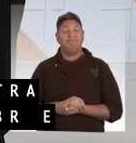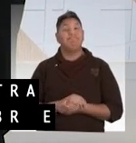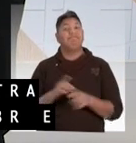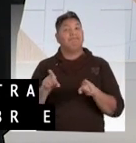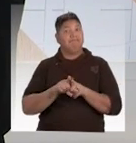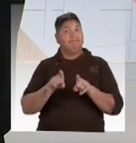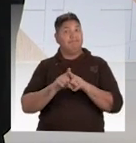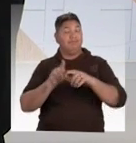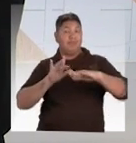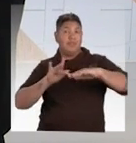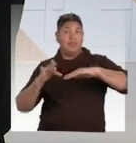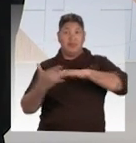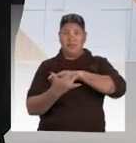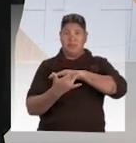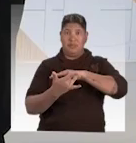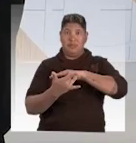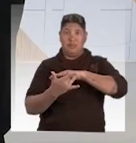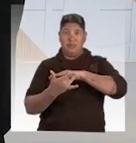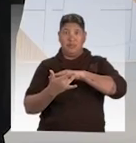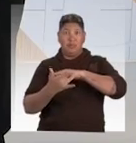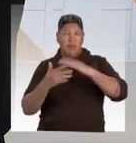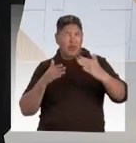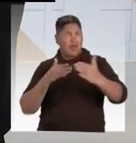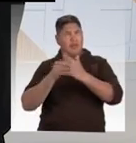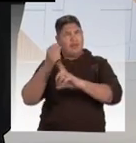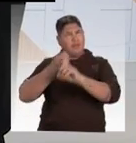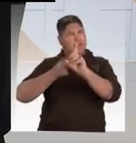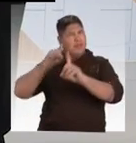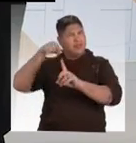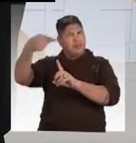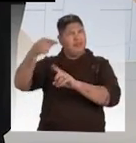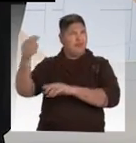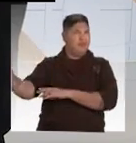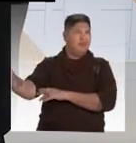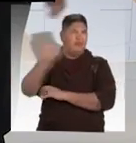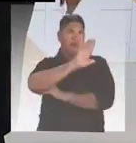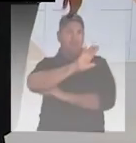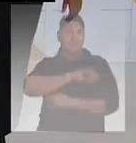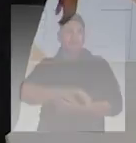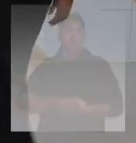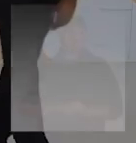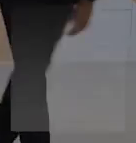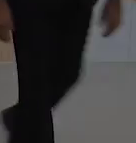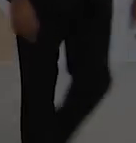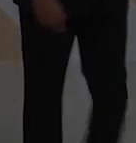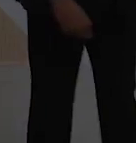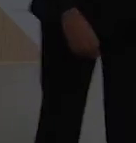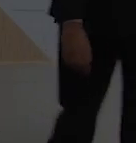www.mpt.mp.br e também em nossas redes sociais. Até o próximo programa. Tchau!